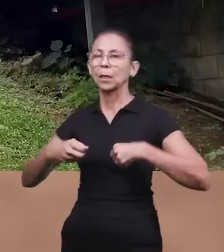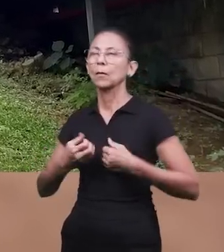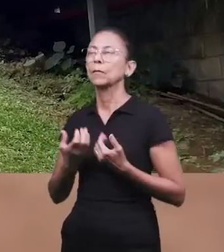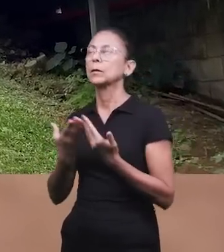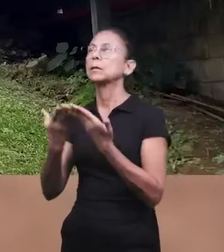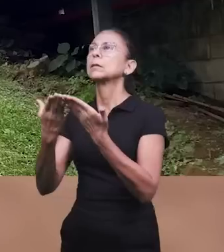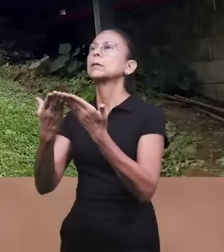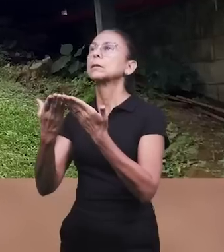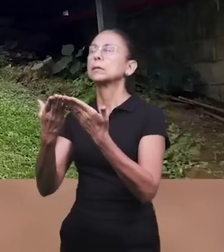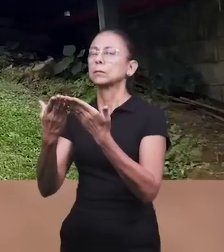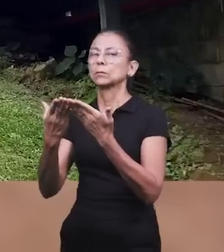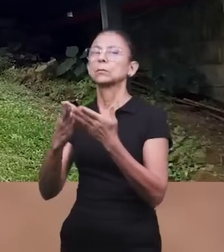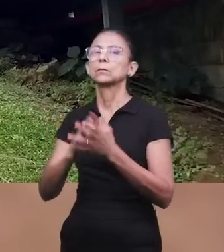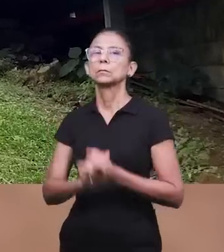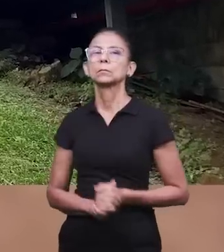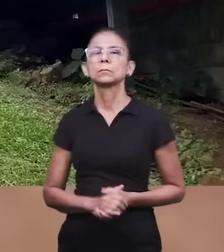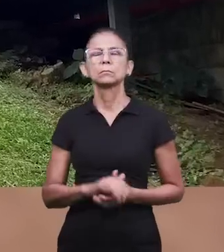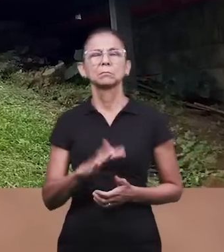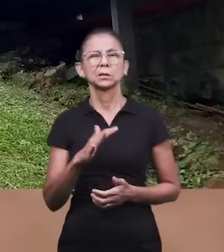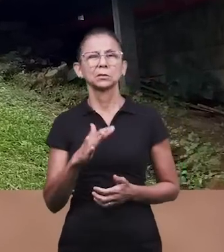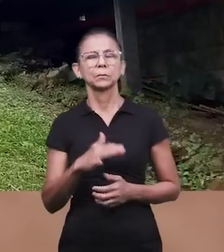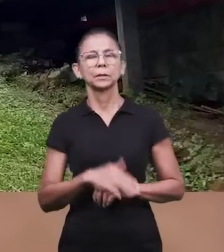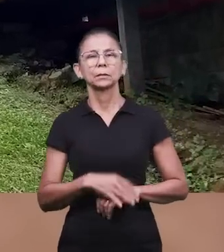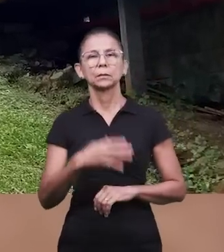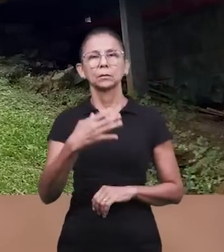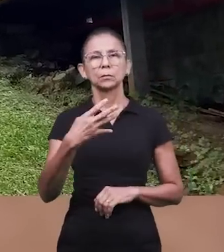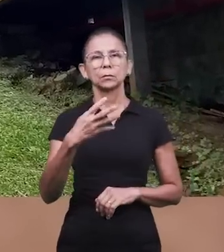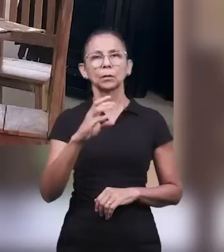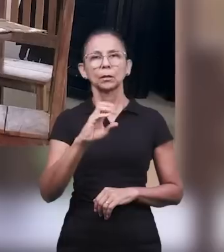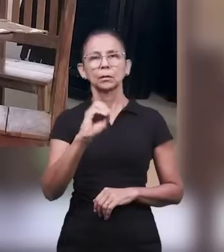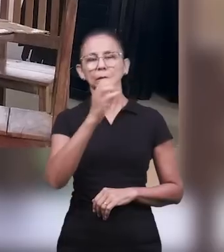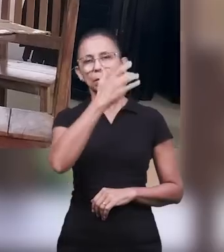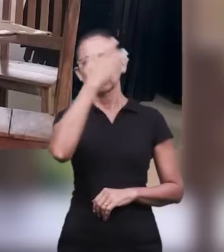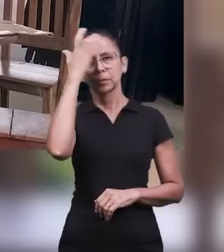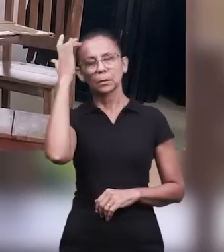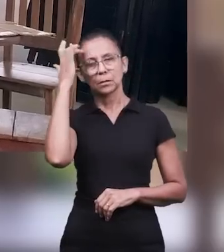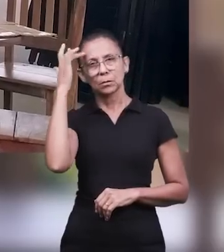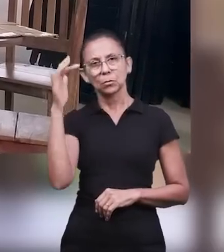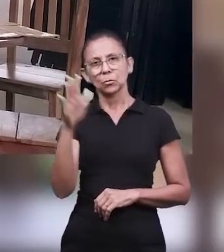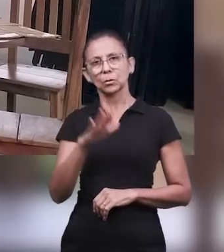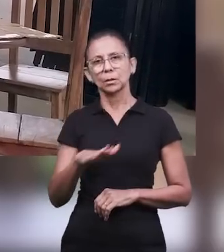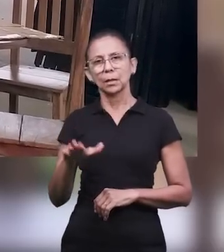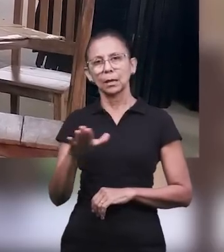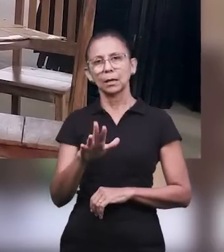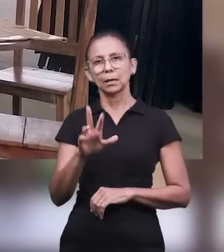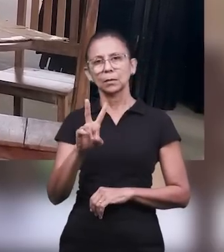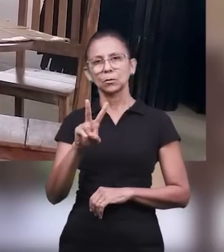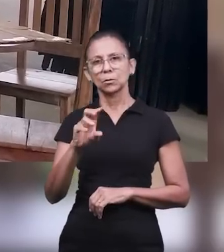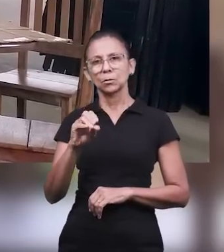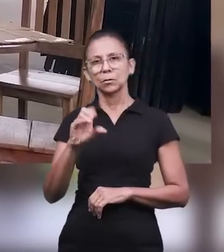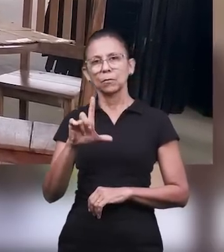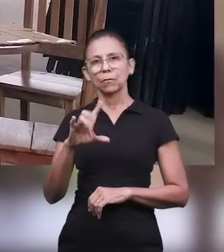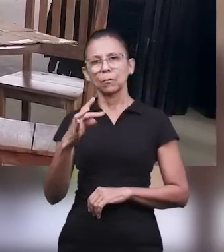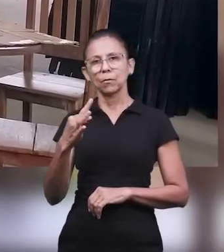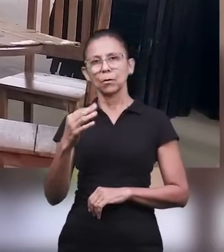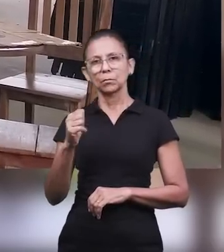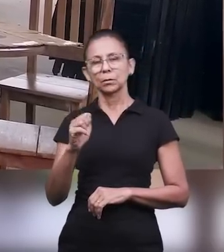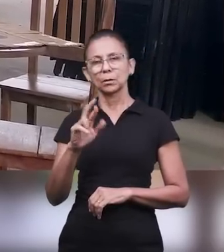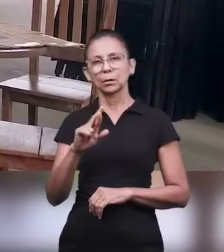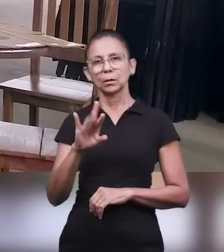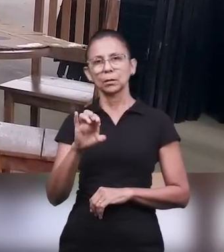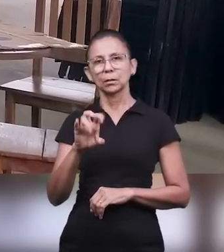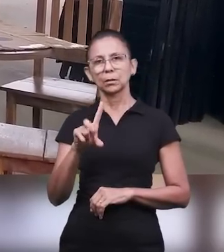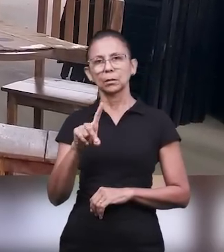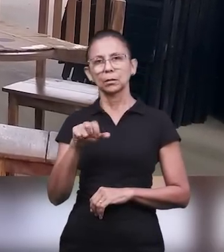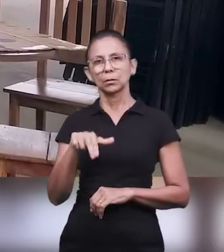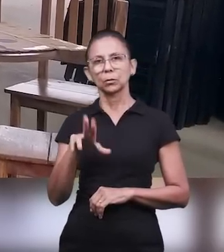oferta. Estamos aqui com aproximadamente 40 irmãos somente da área de Volta Redonda, fora as outras áreas também, irmãos